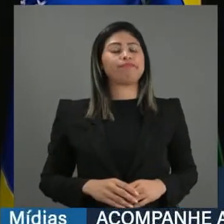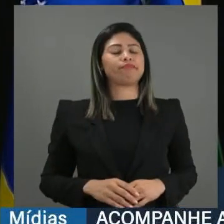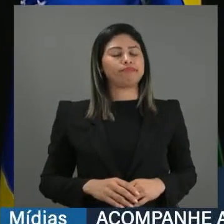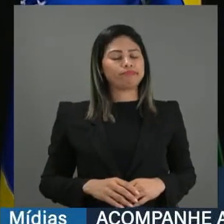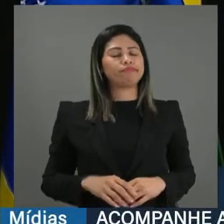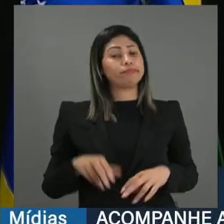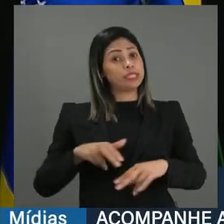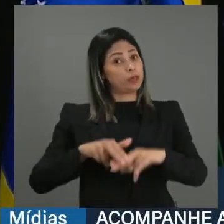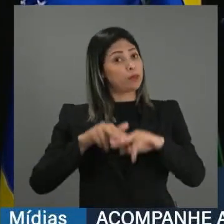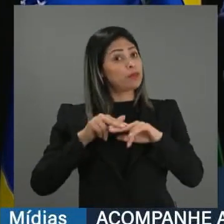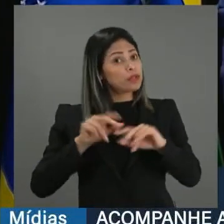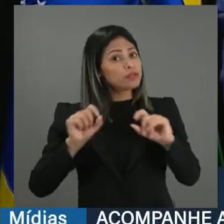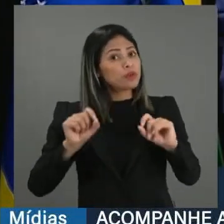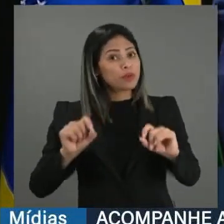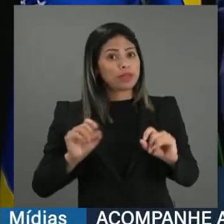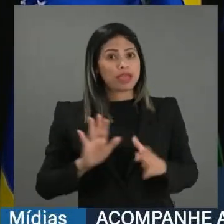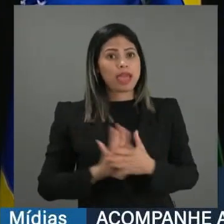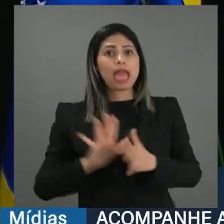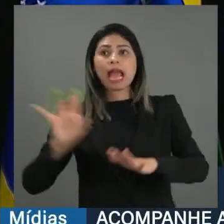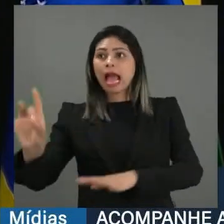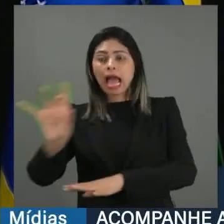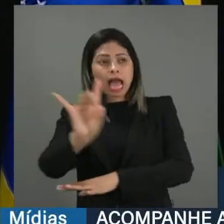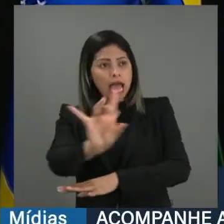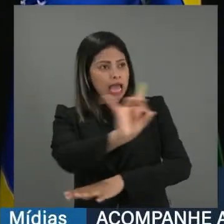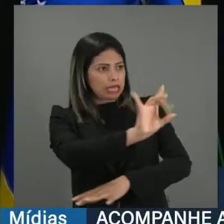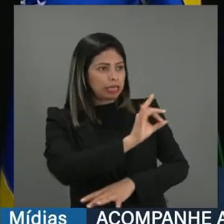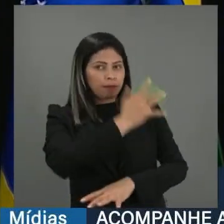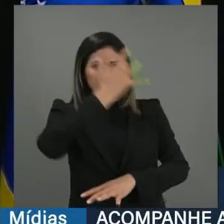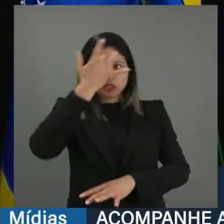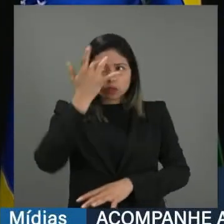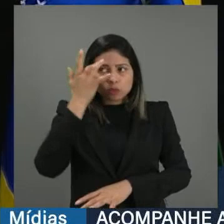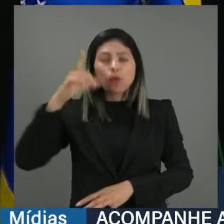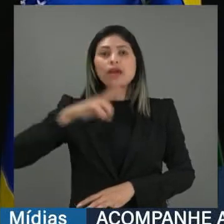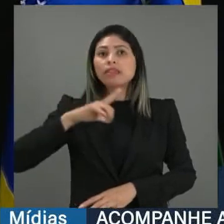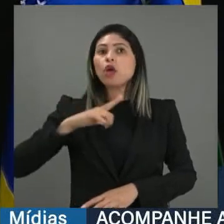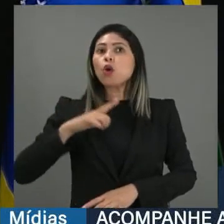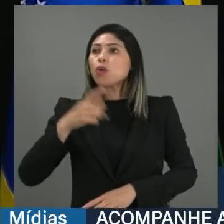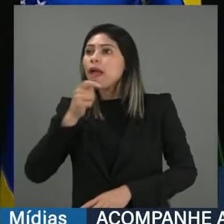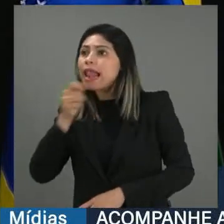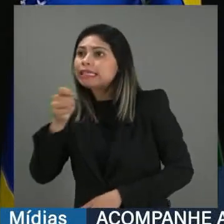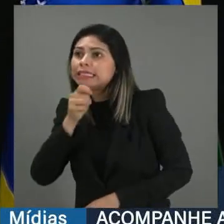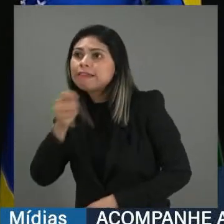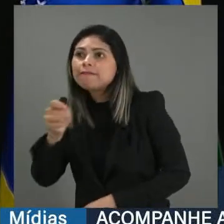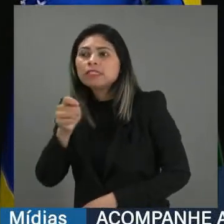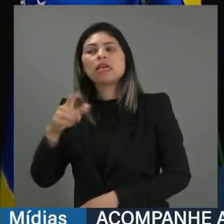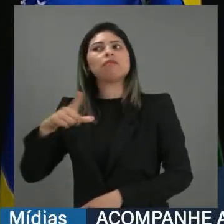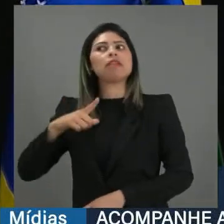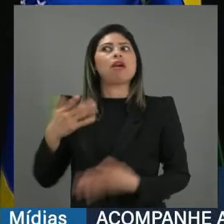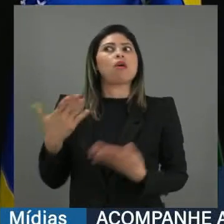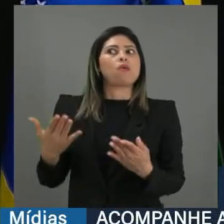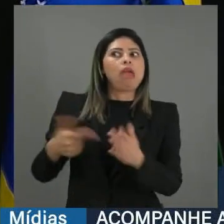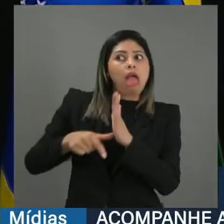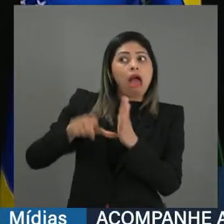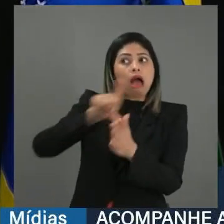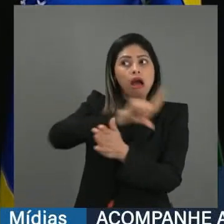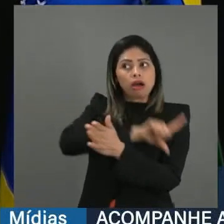Ou seja, cada entrevistado passará por uma espécie de sabatina